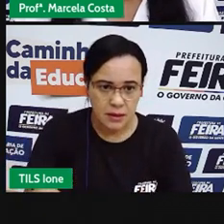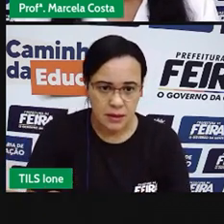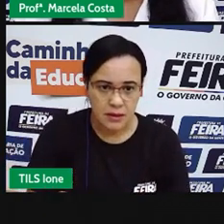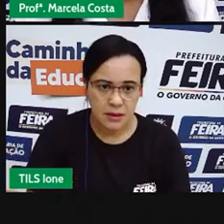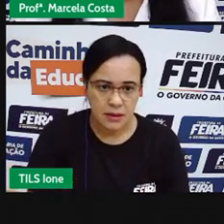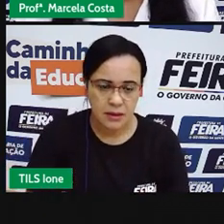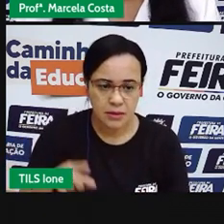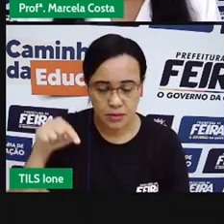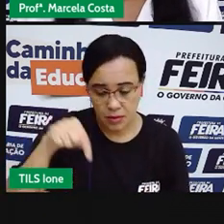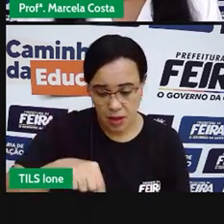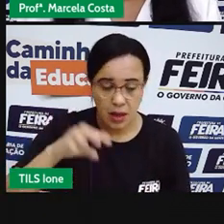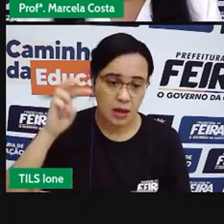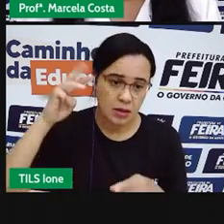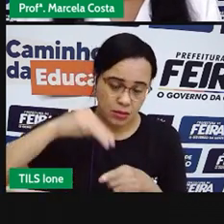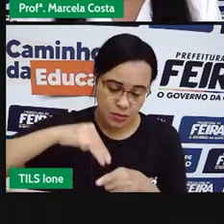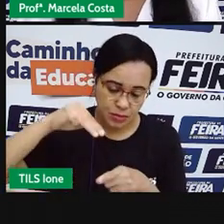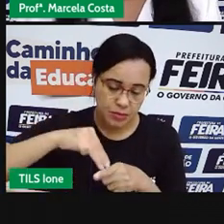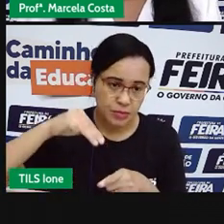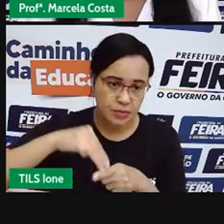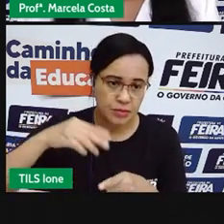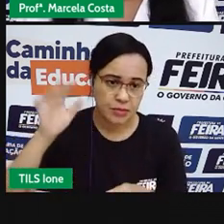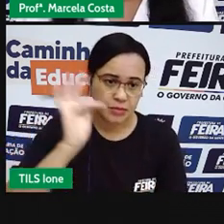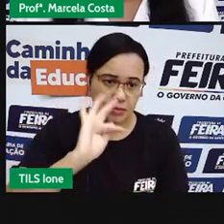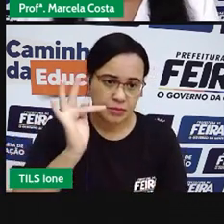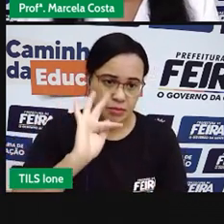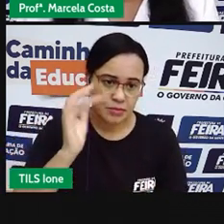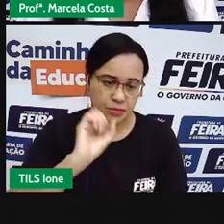aqui no município tem